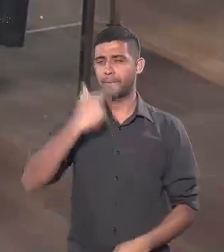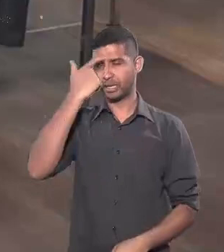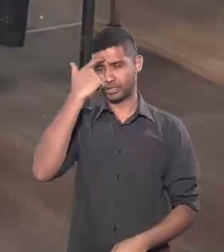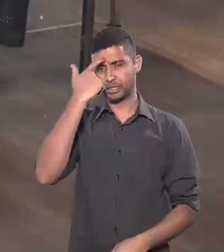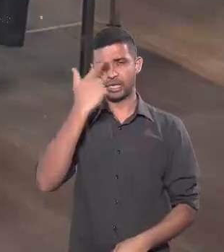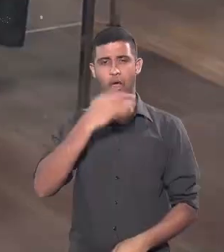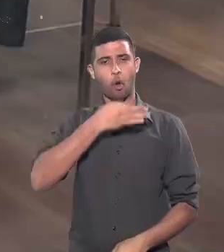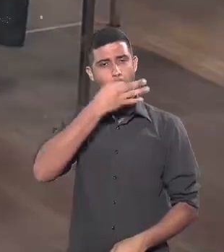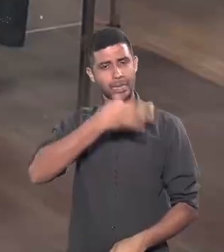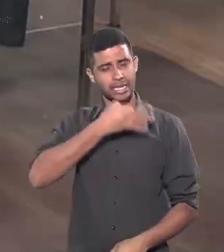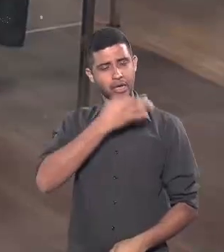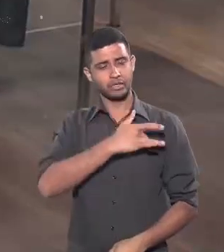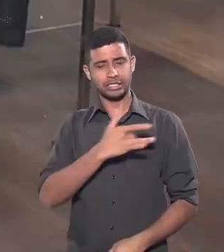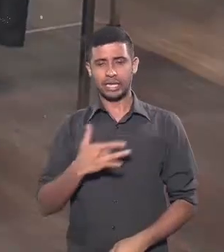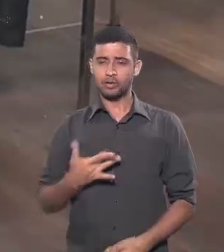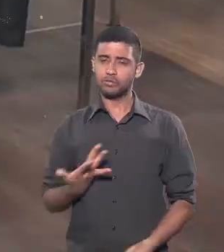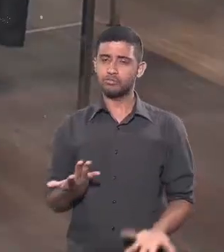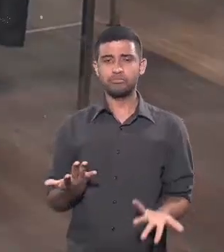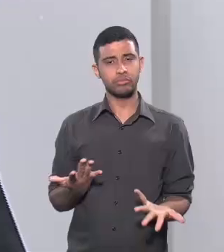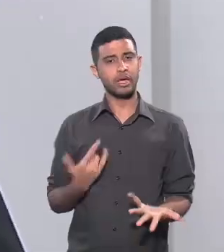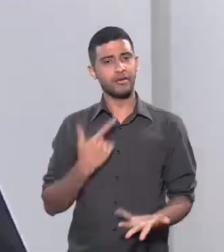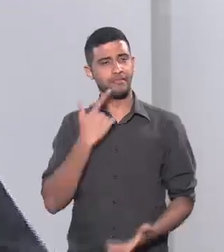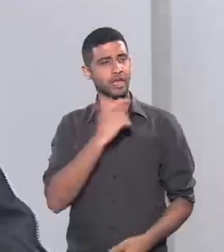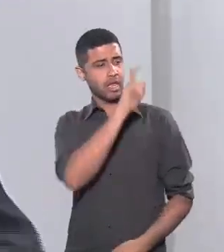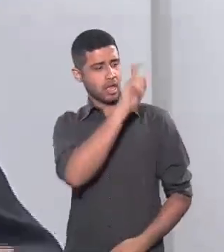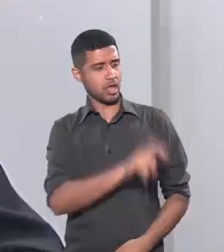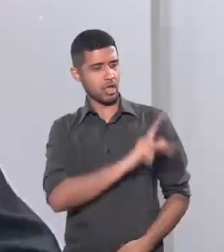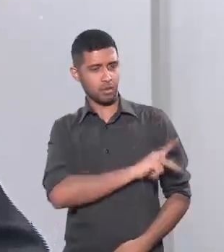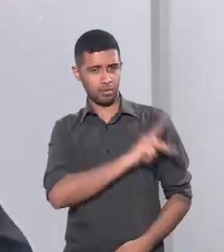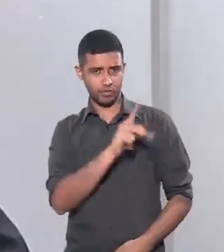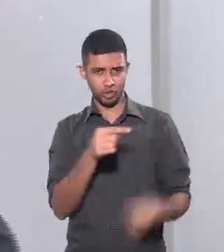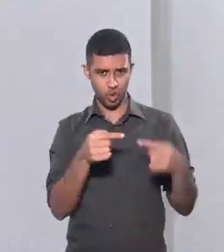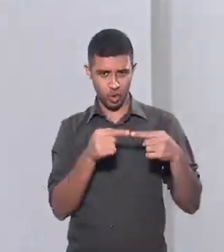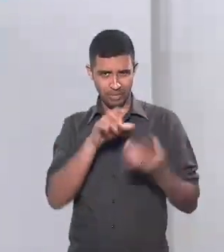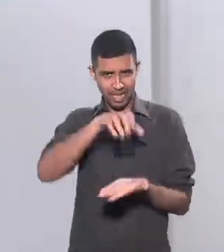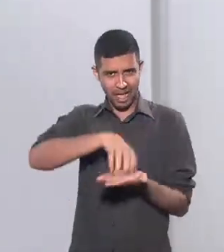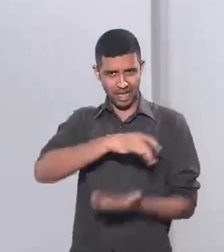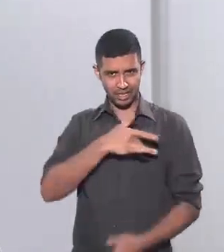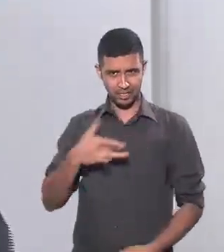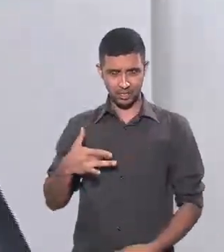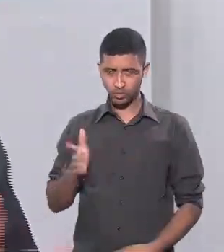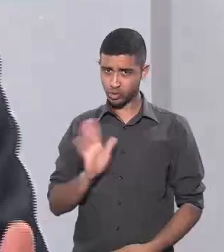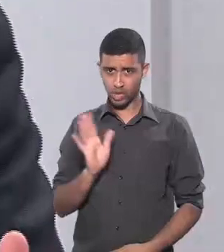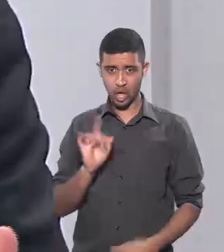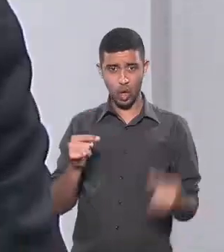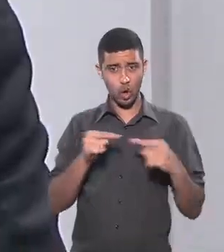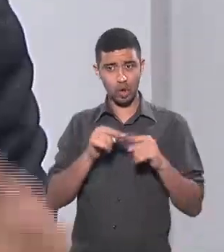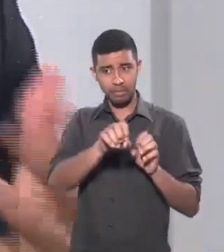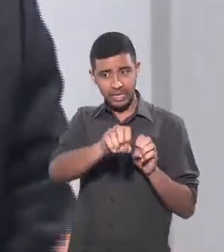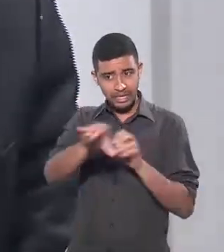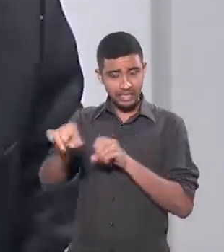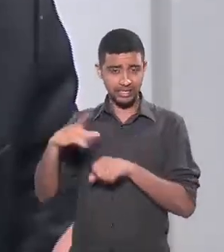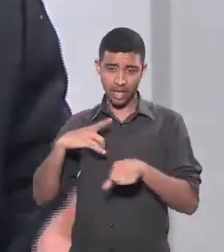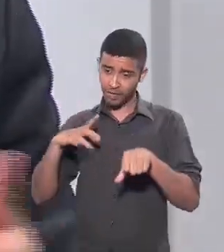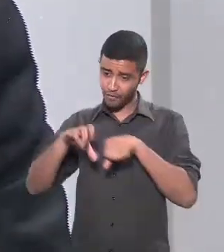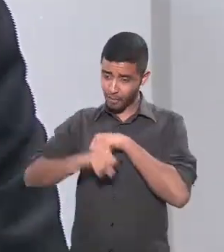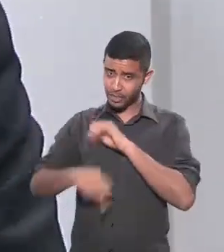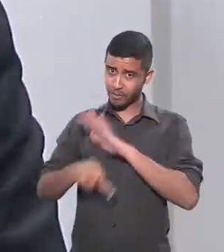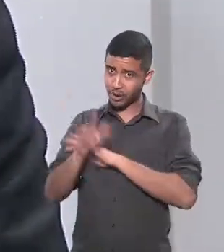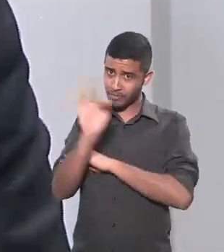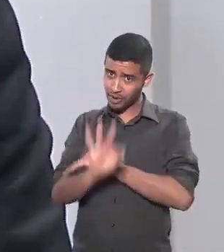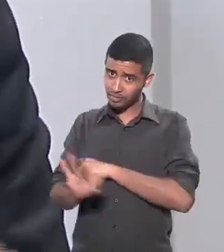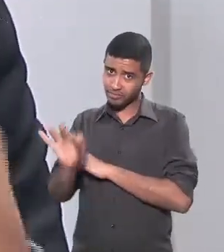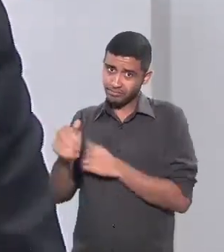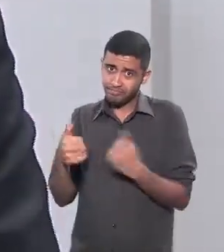gente pensar sob o ponto de vista de saúde, em tese, o professor, ele não é da área de saúde, ele é da área de educação, ele tem uma formação